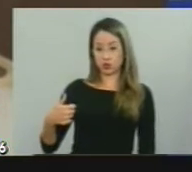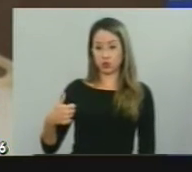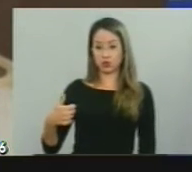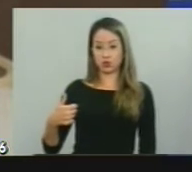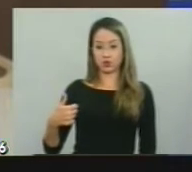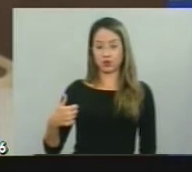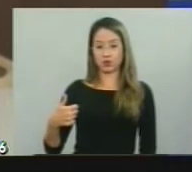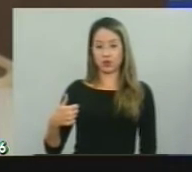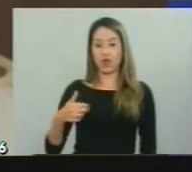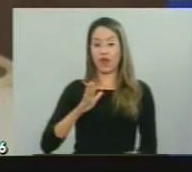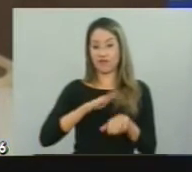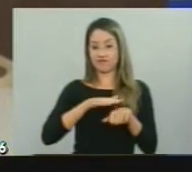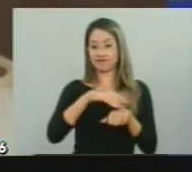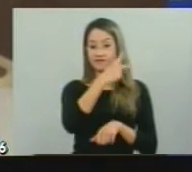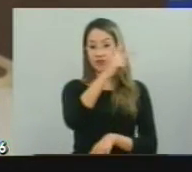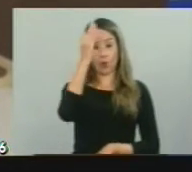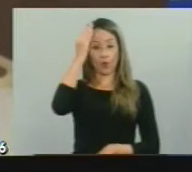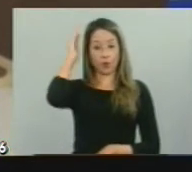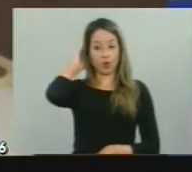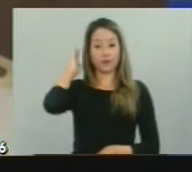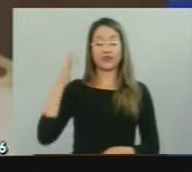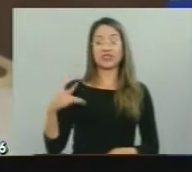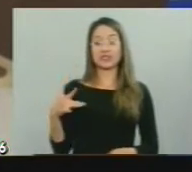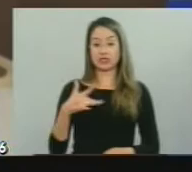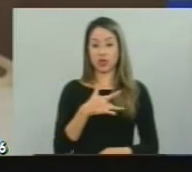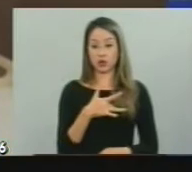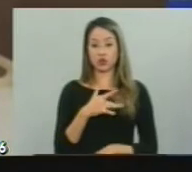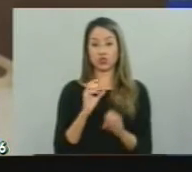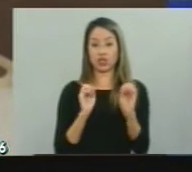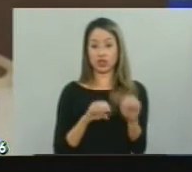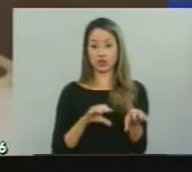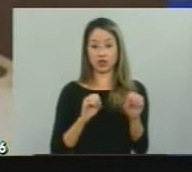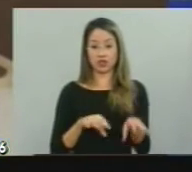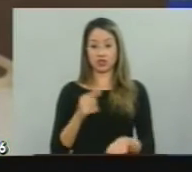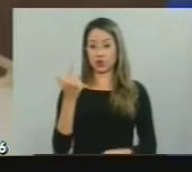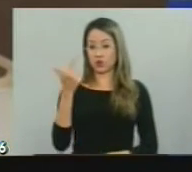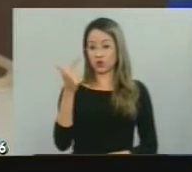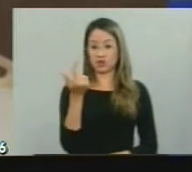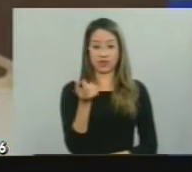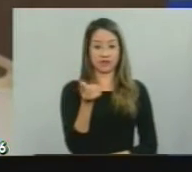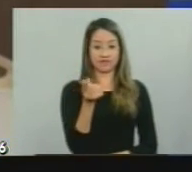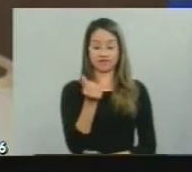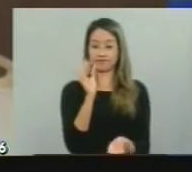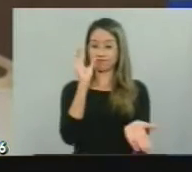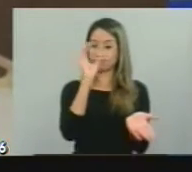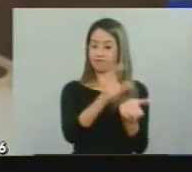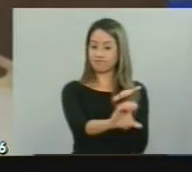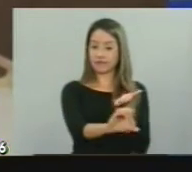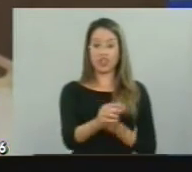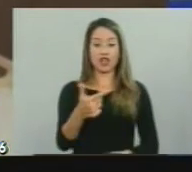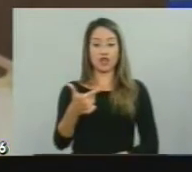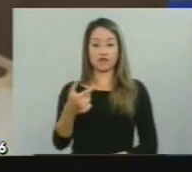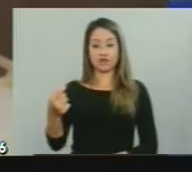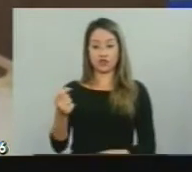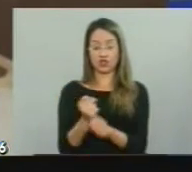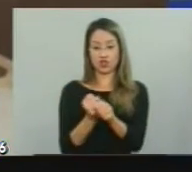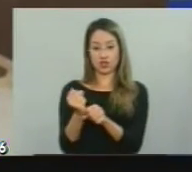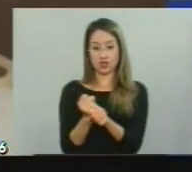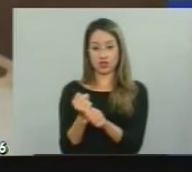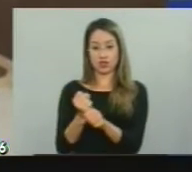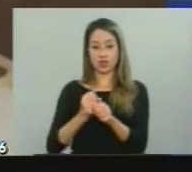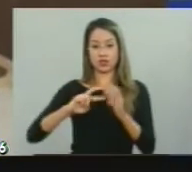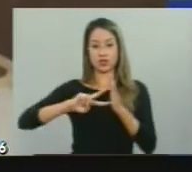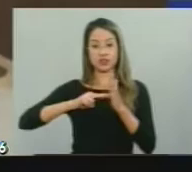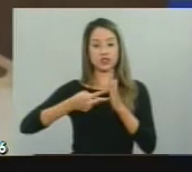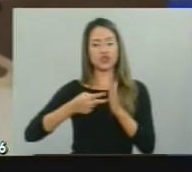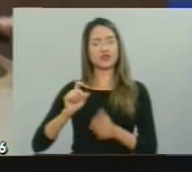Temer, a saúde e a educação não terão incrementos de investimentos pelos próximos 20 anos. Isso quer dizer que você